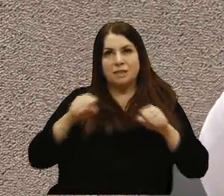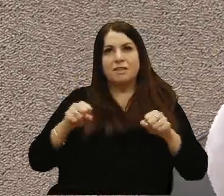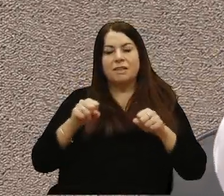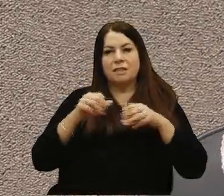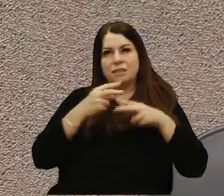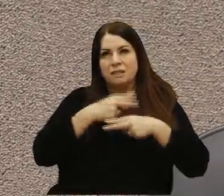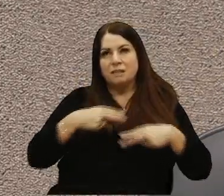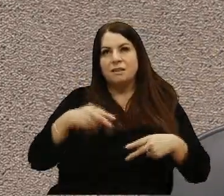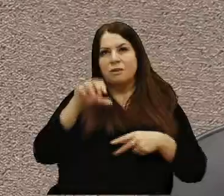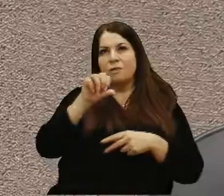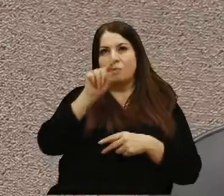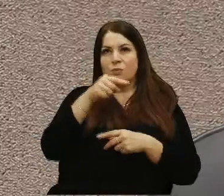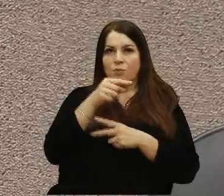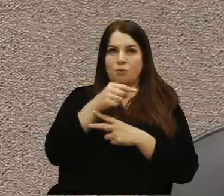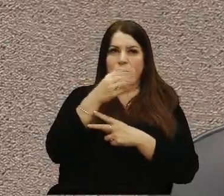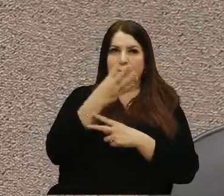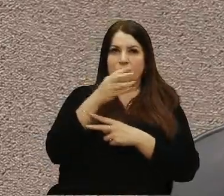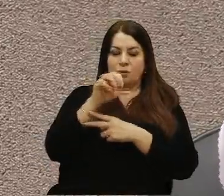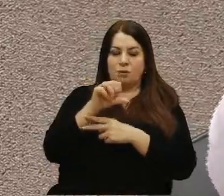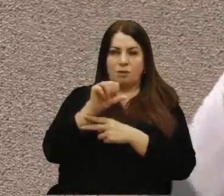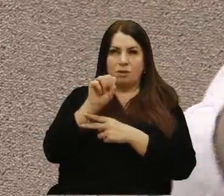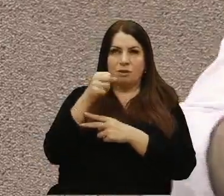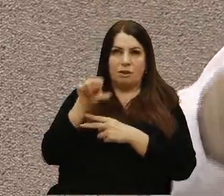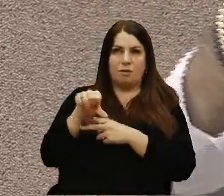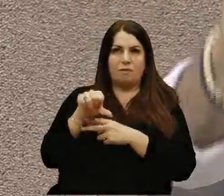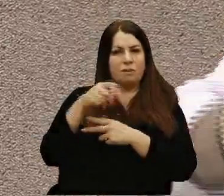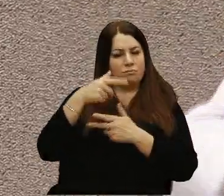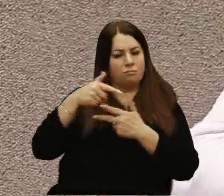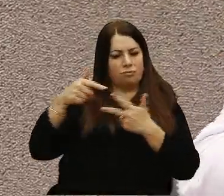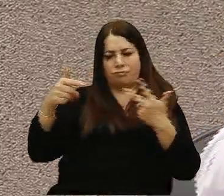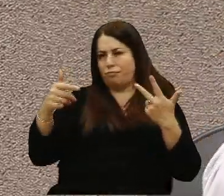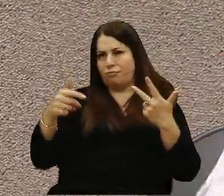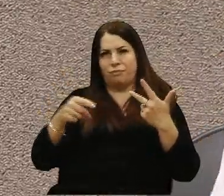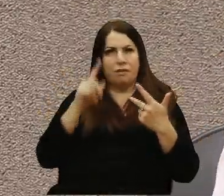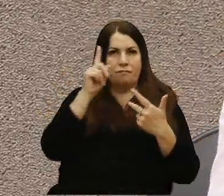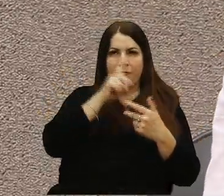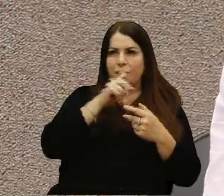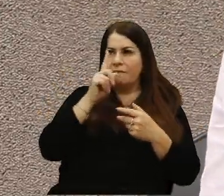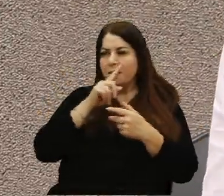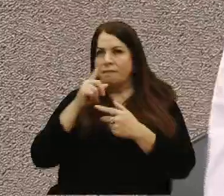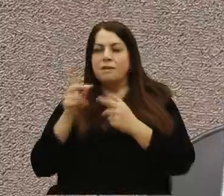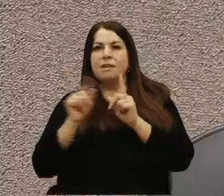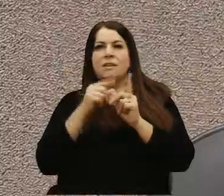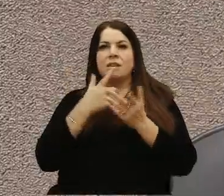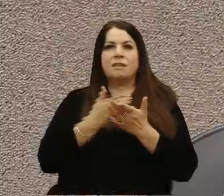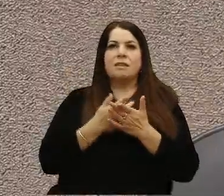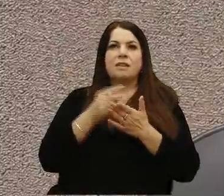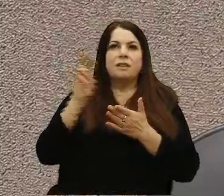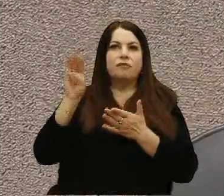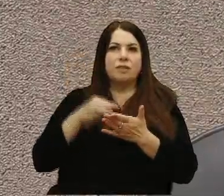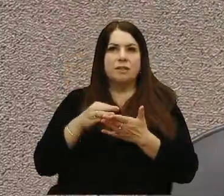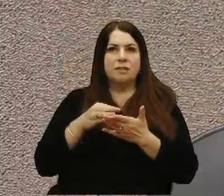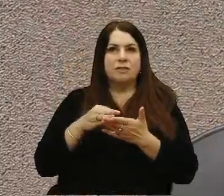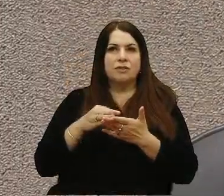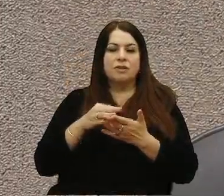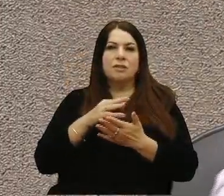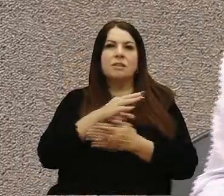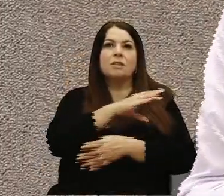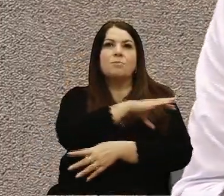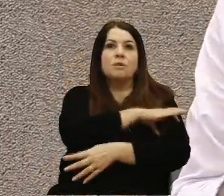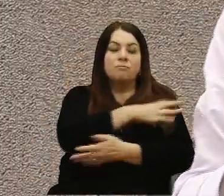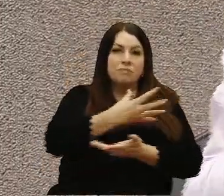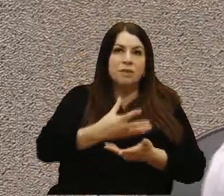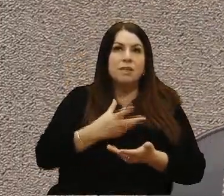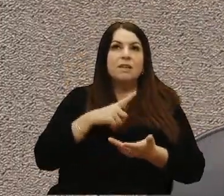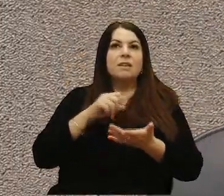multou 9.489, Aviação Santa Teresa. E aqui as falhas, né, que tem aqui a Visat, vereador capitão. Quem dava